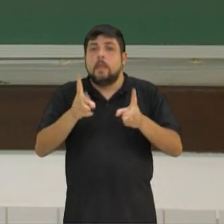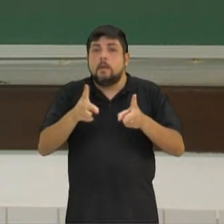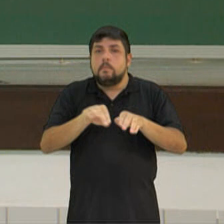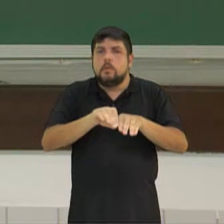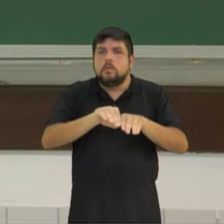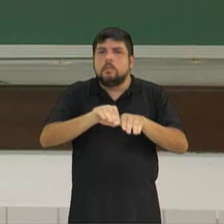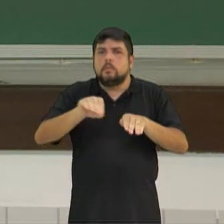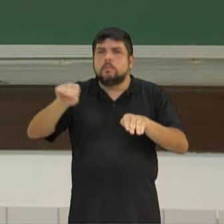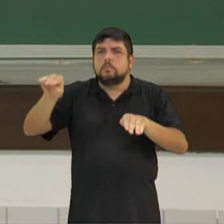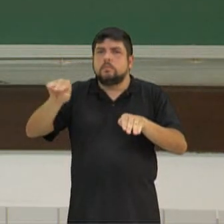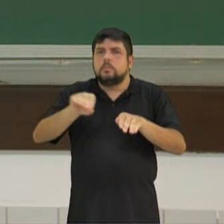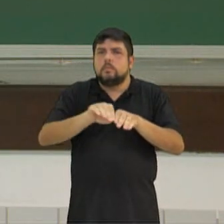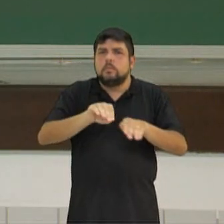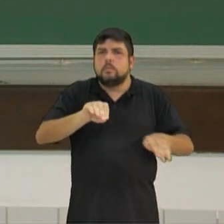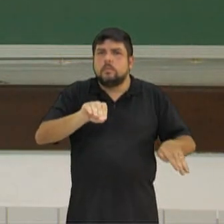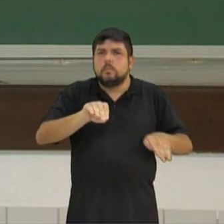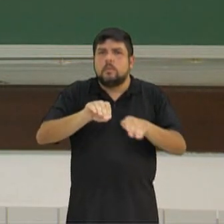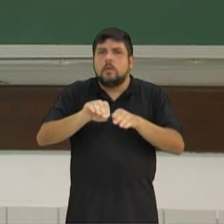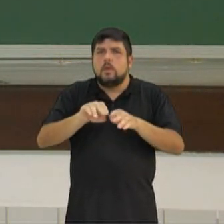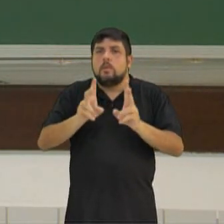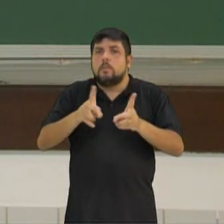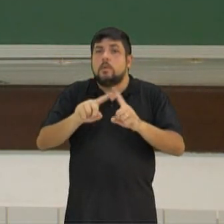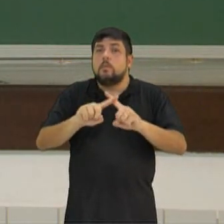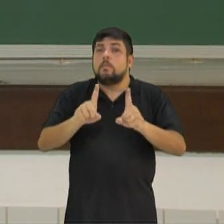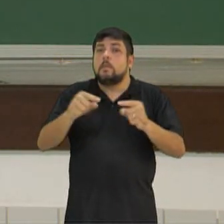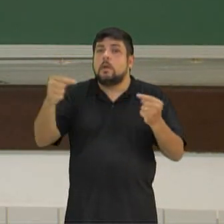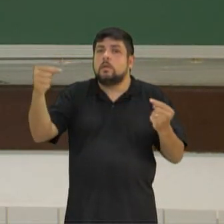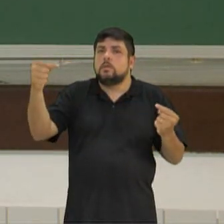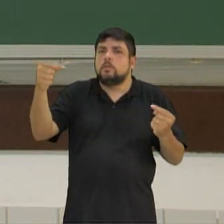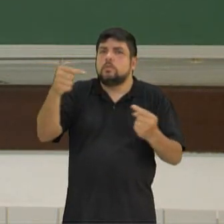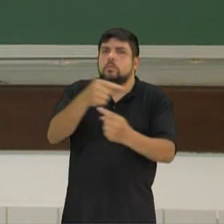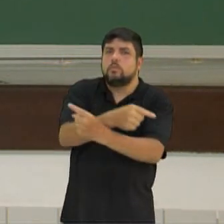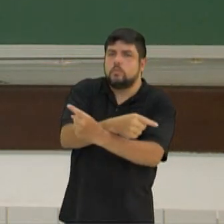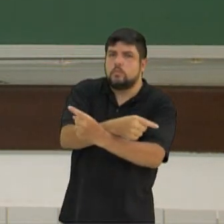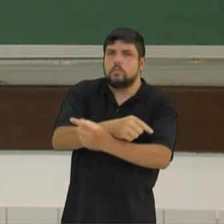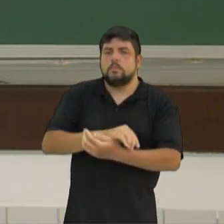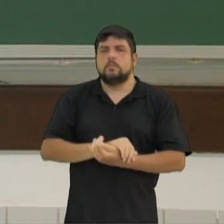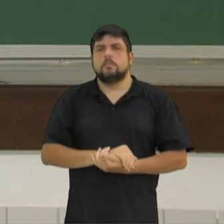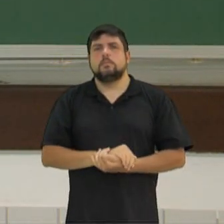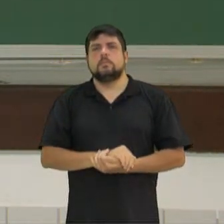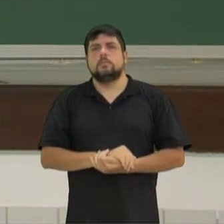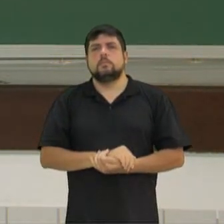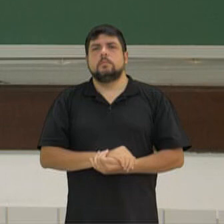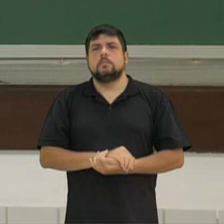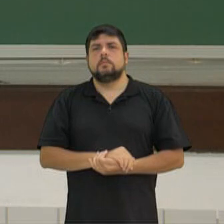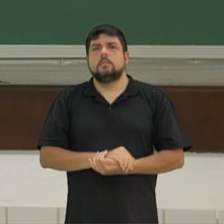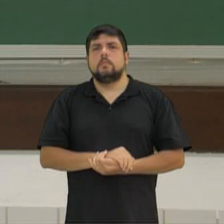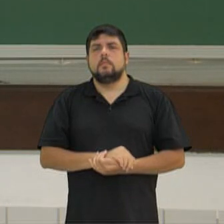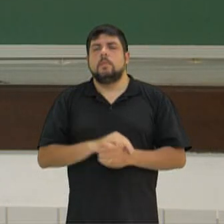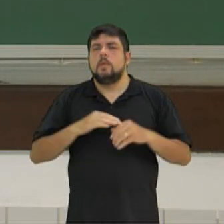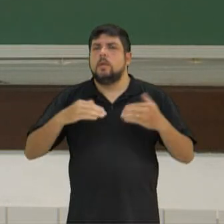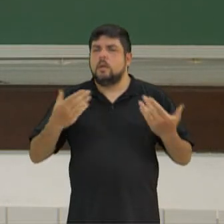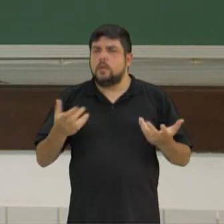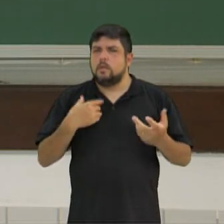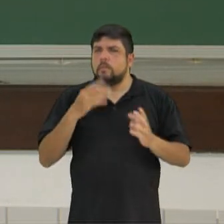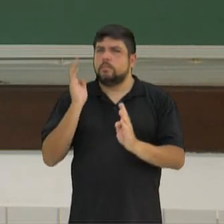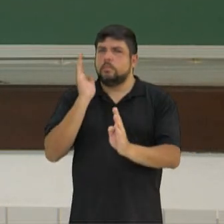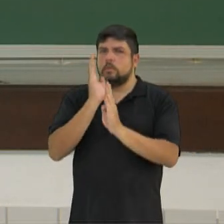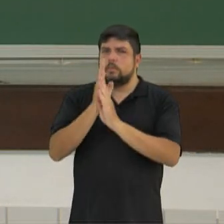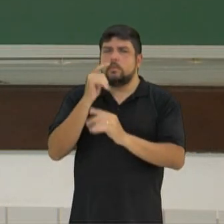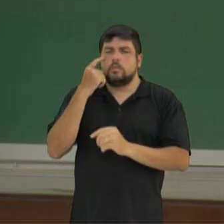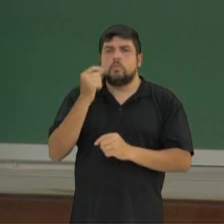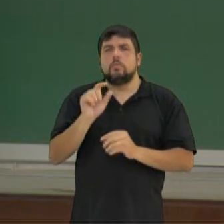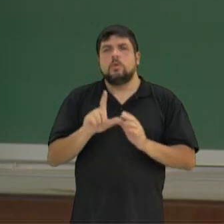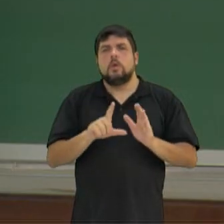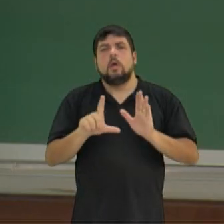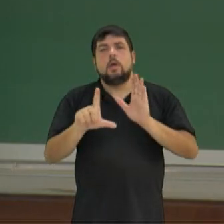mesma intensidade, por isso que dói, só que em sentido contrário, tá? Então, é por isso, né, que é chamada